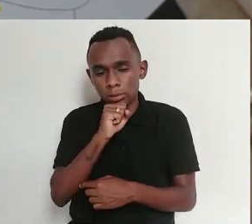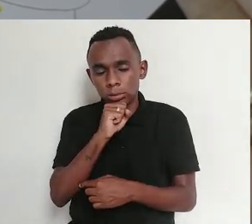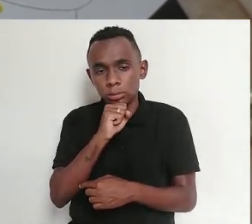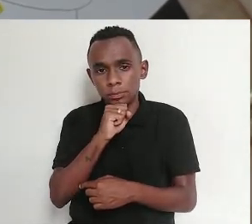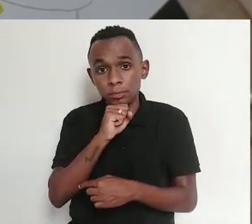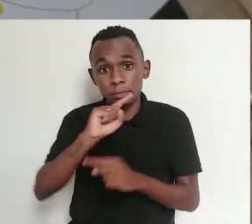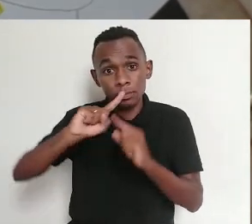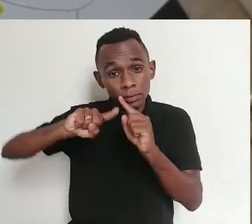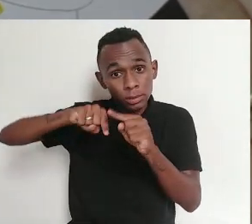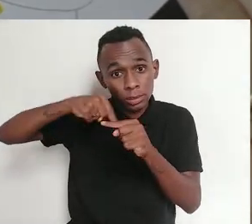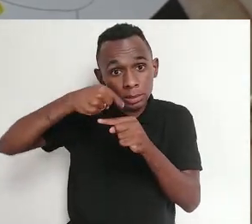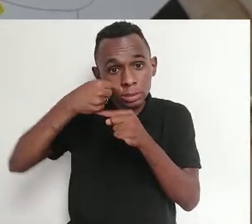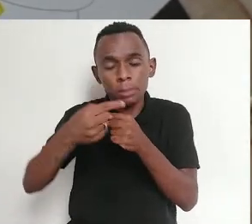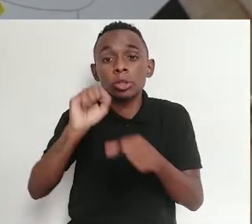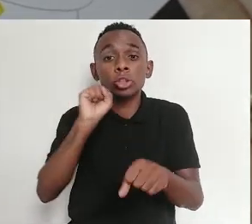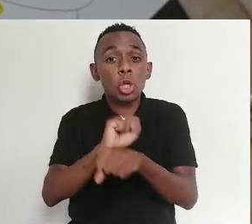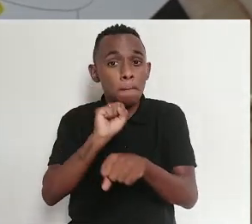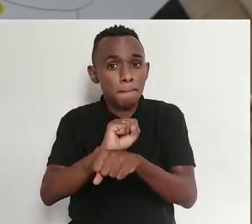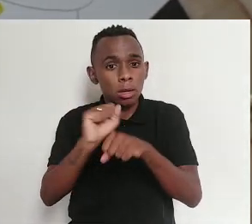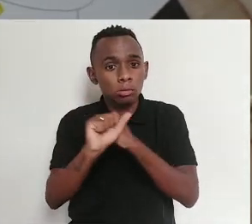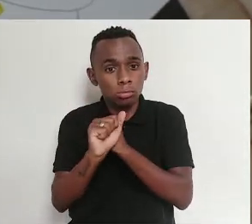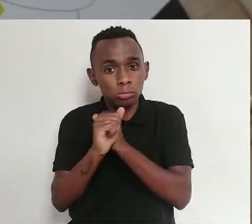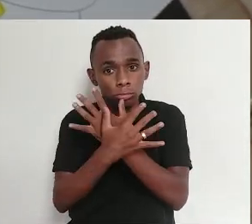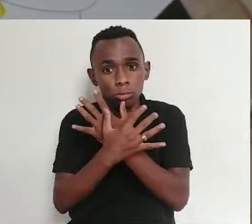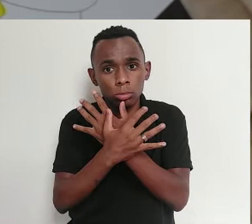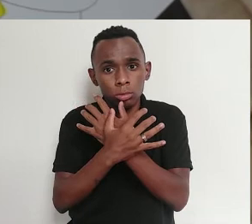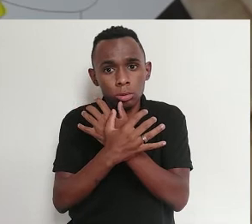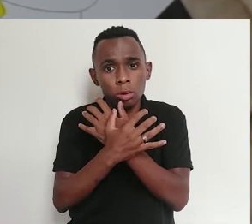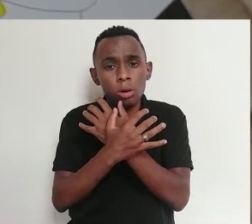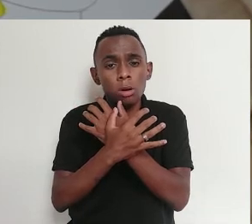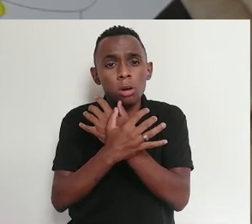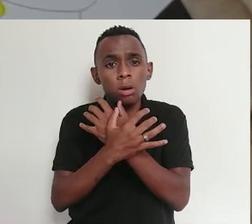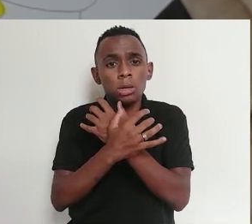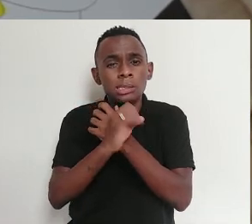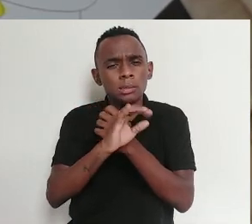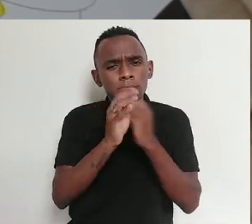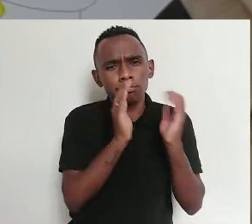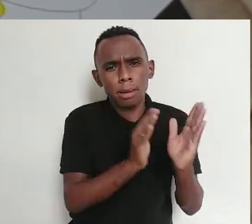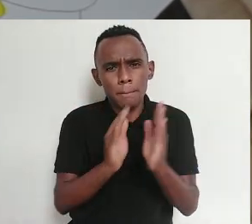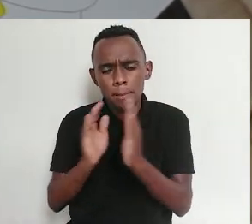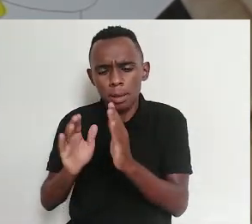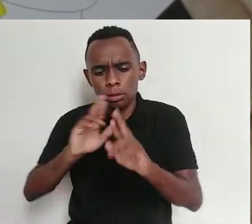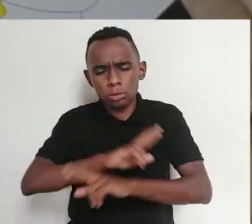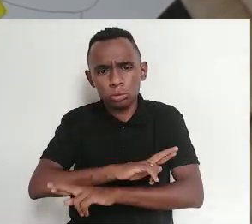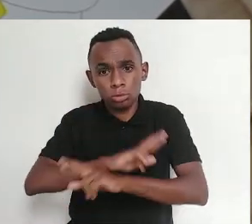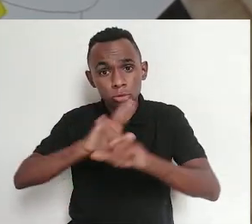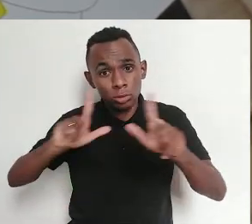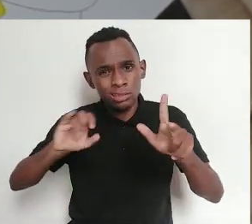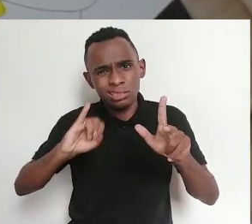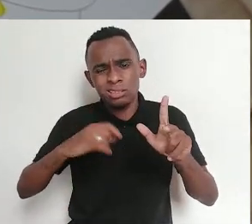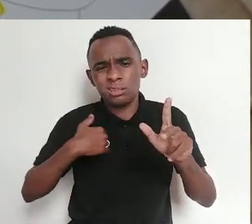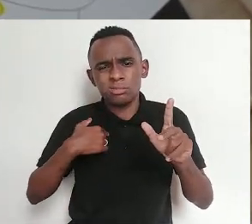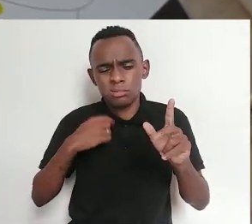E depois eu espero secar para eu poder, se eu quiser tudo separadinho. Se eu não me importar com essas